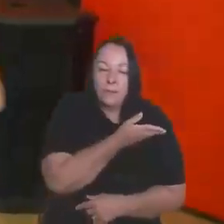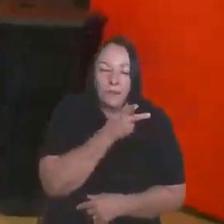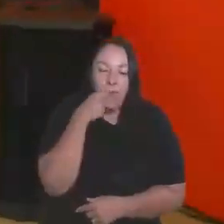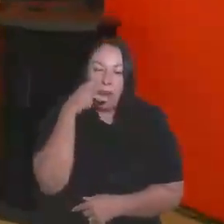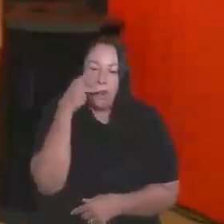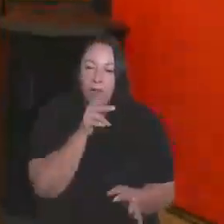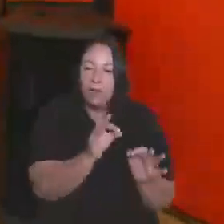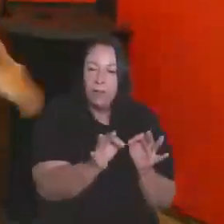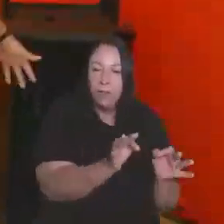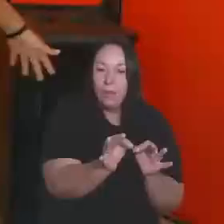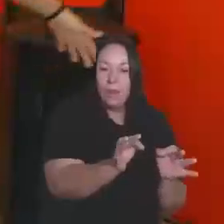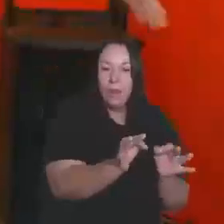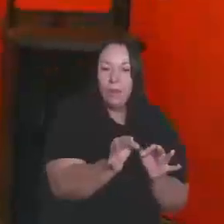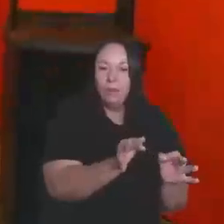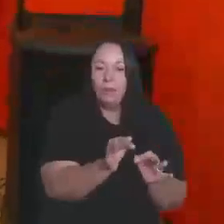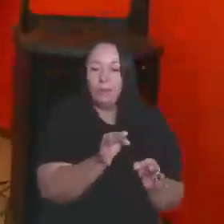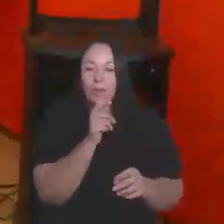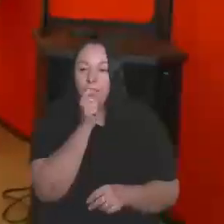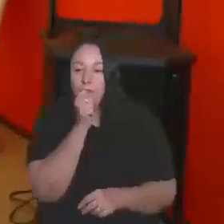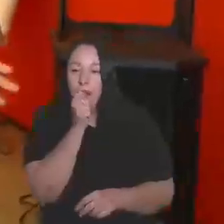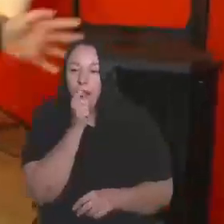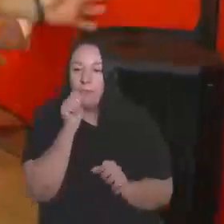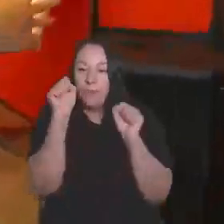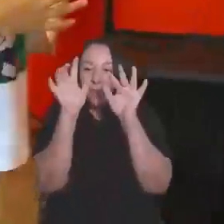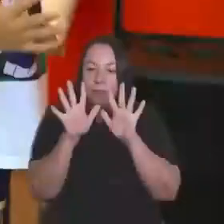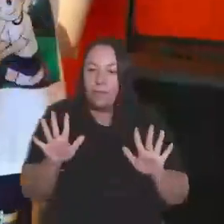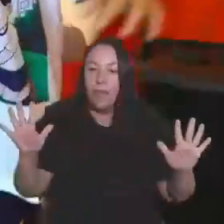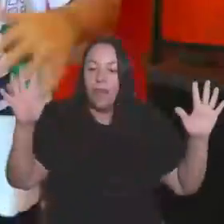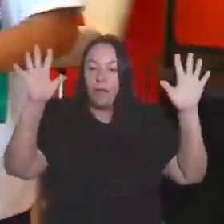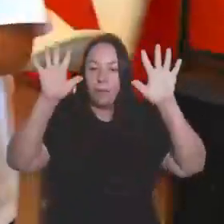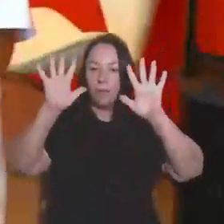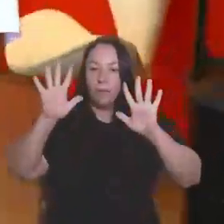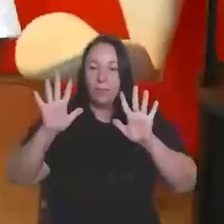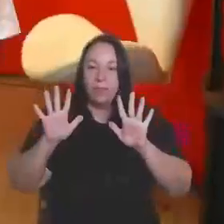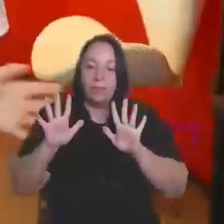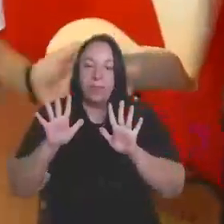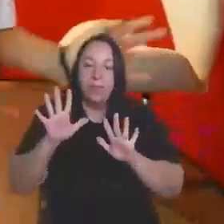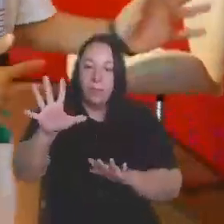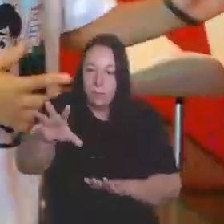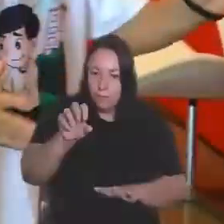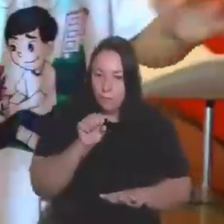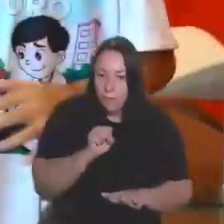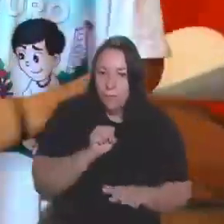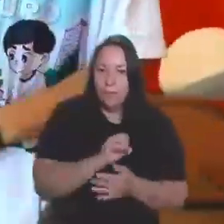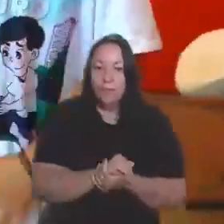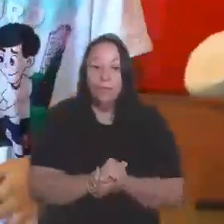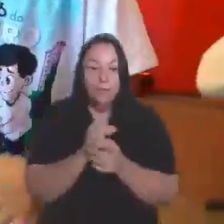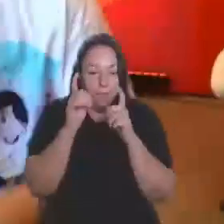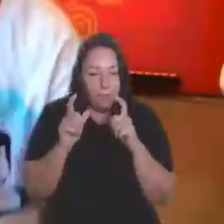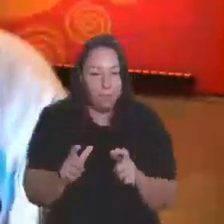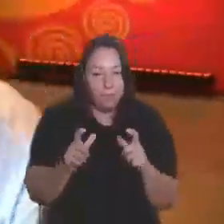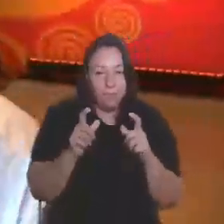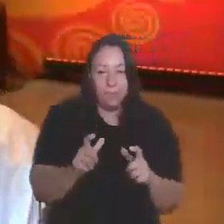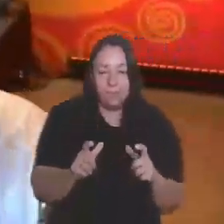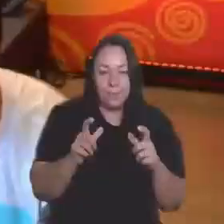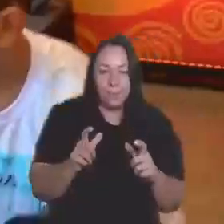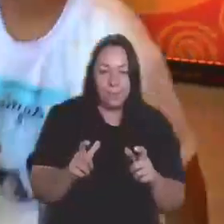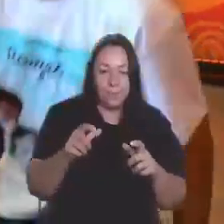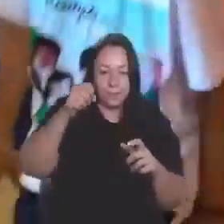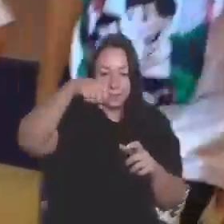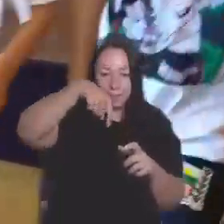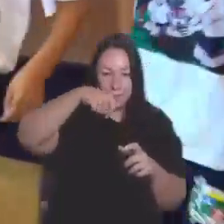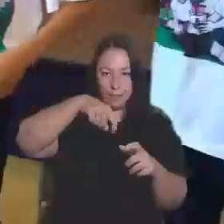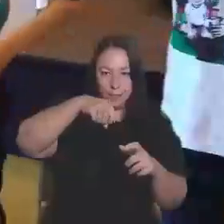plano, com lápis e mapa seguiam buscando um lugar pra plantar,